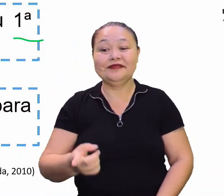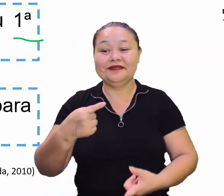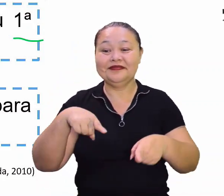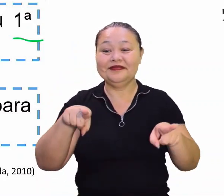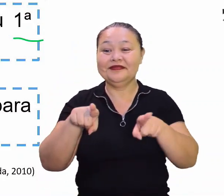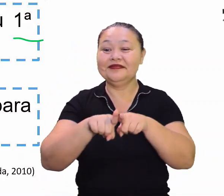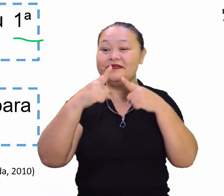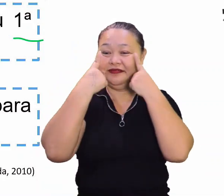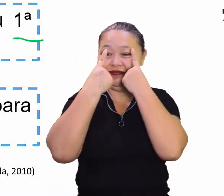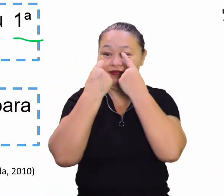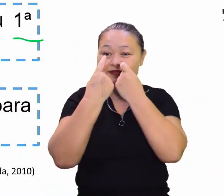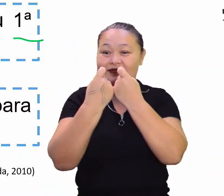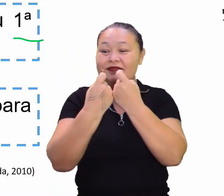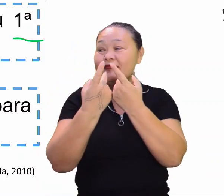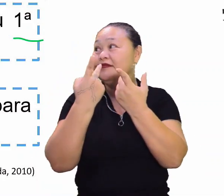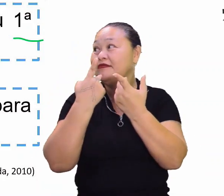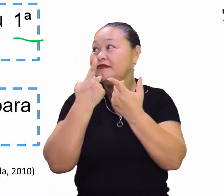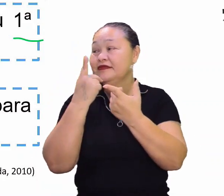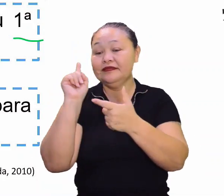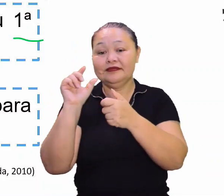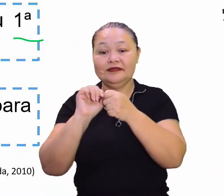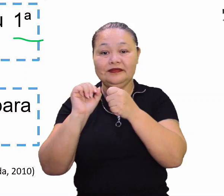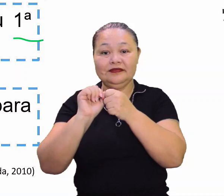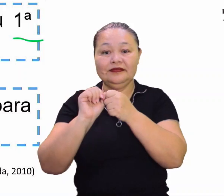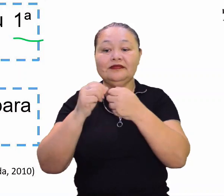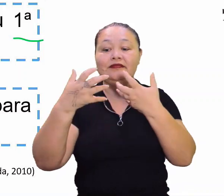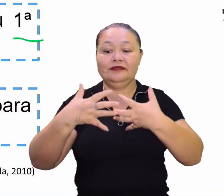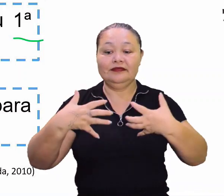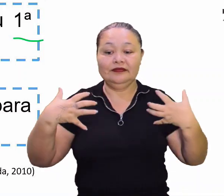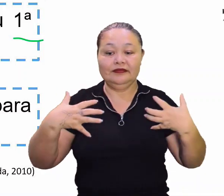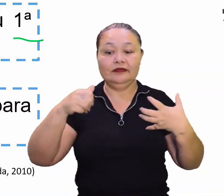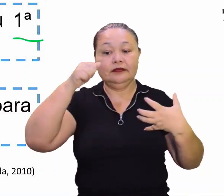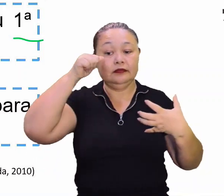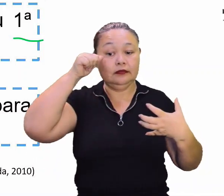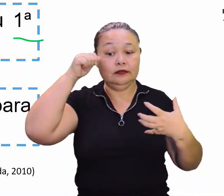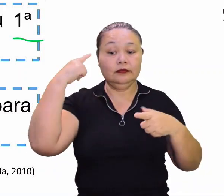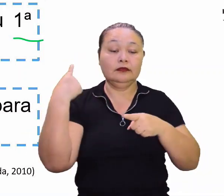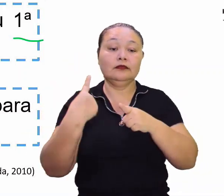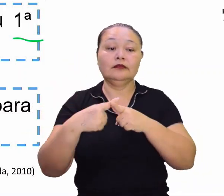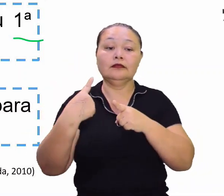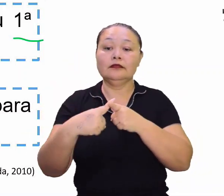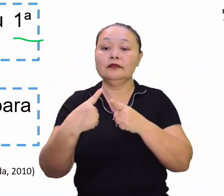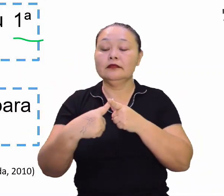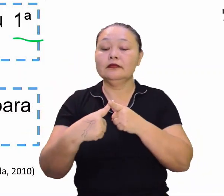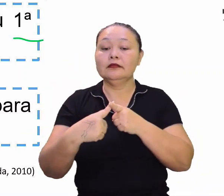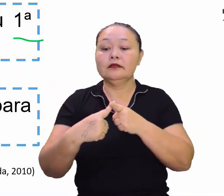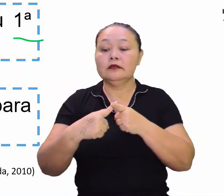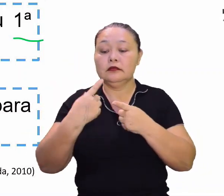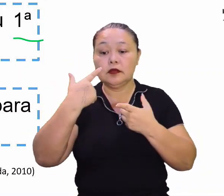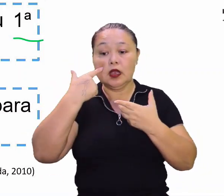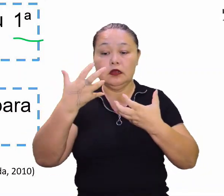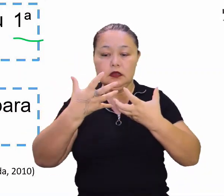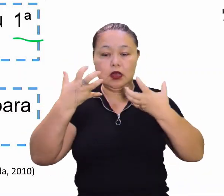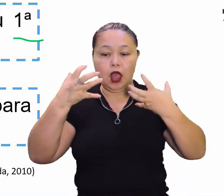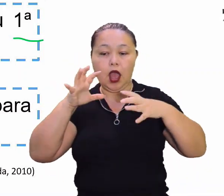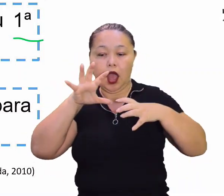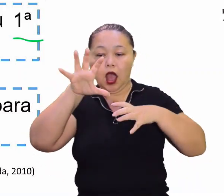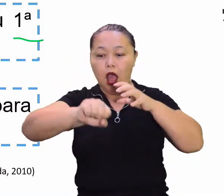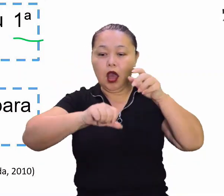Isso é interessante, né, de falar, né, que é chamado de tigres asiáticos por conta dessa agressividade